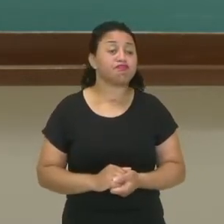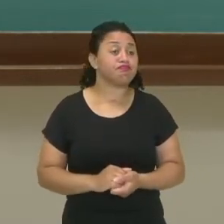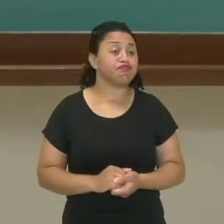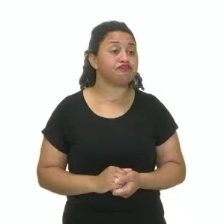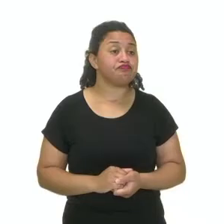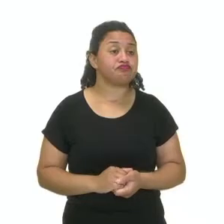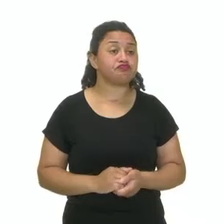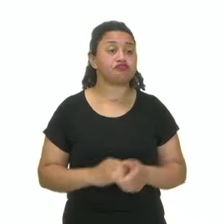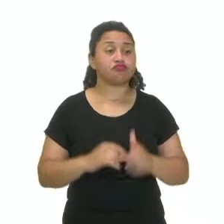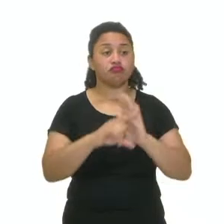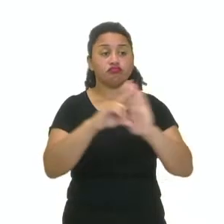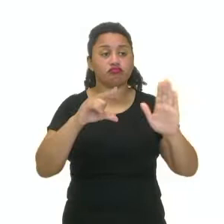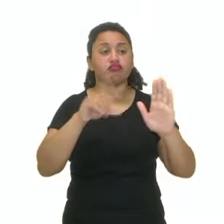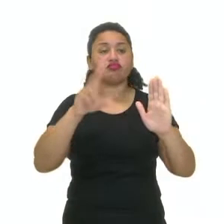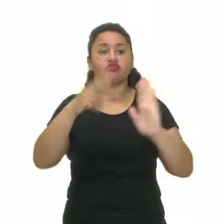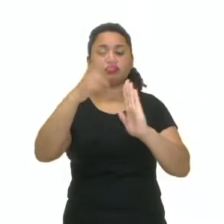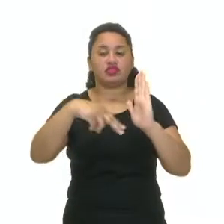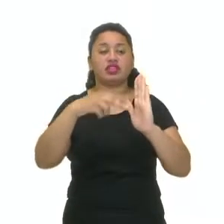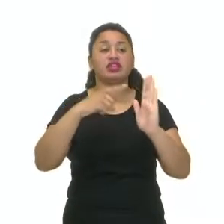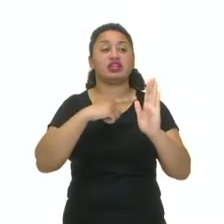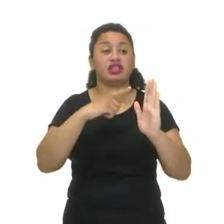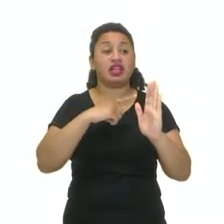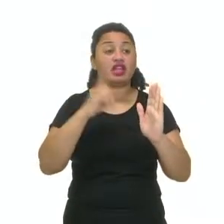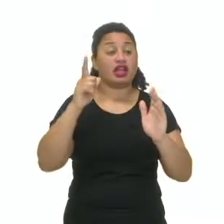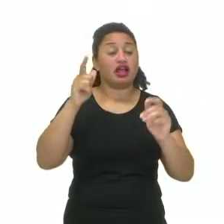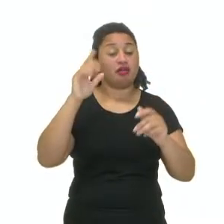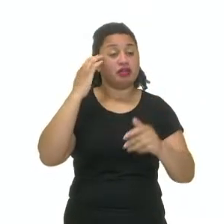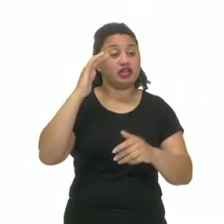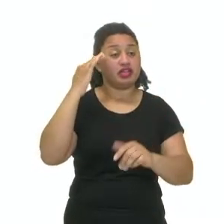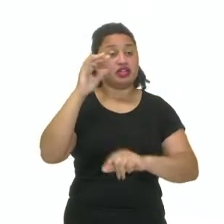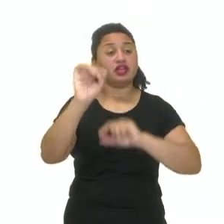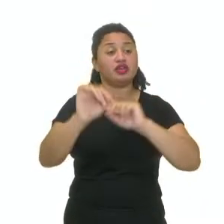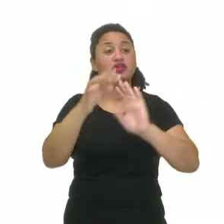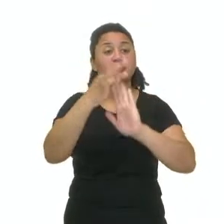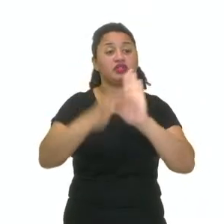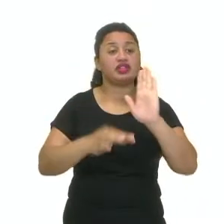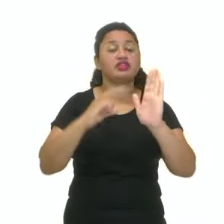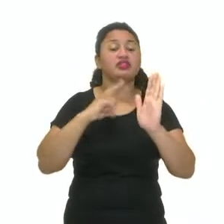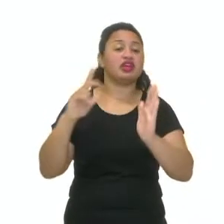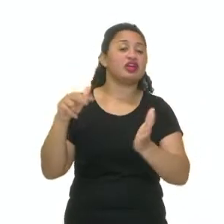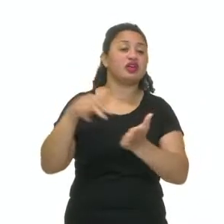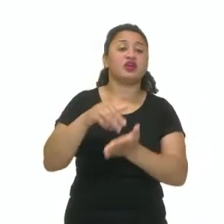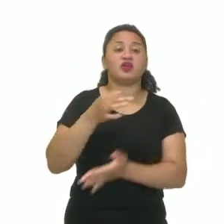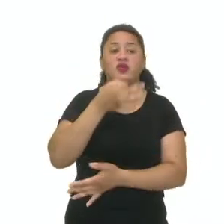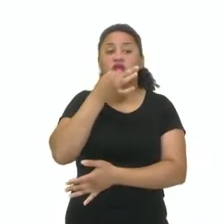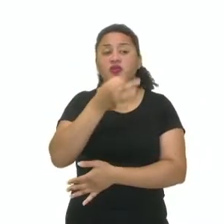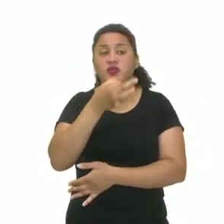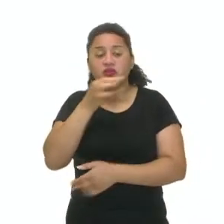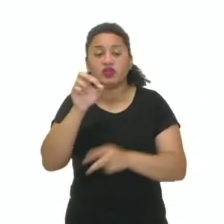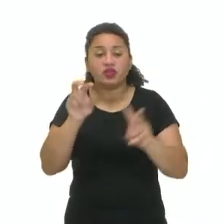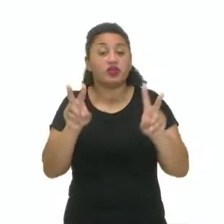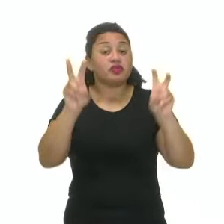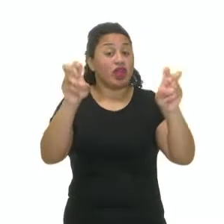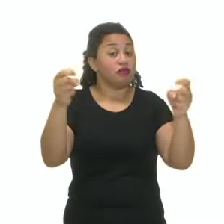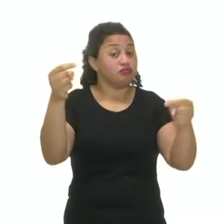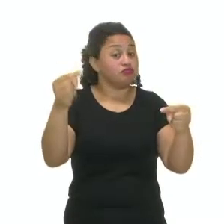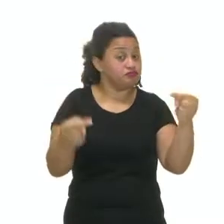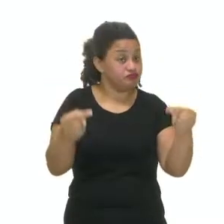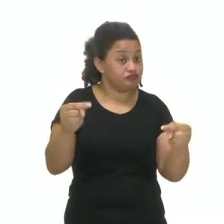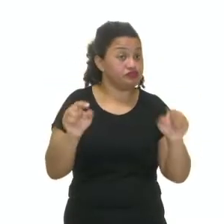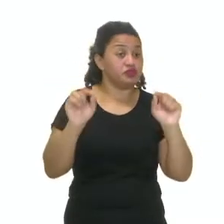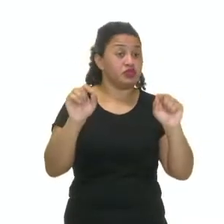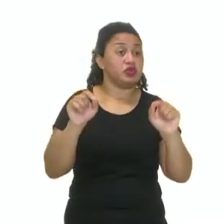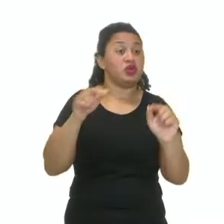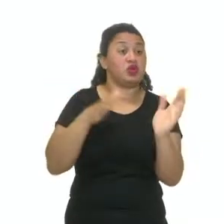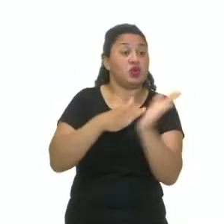No trecho de texto que você leu, é possível depreender que o texto apresenta um posicionamento sobre um tema polêmico, o